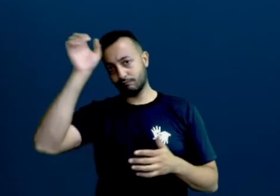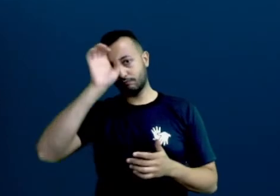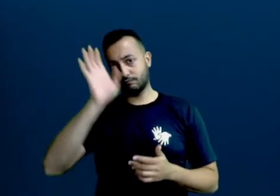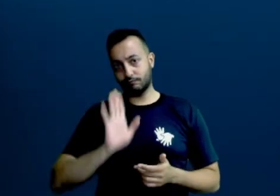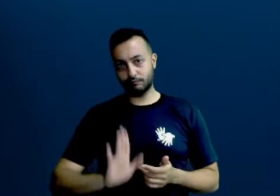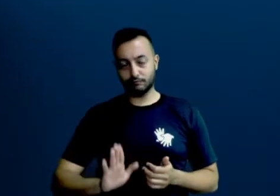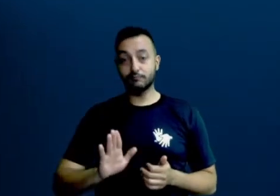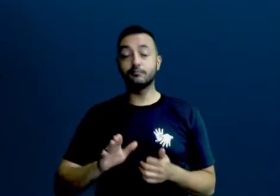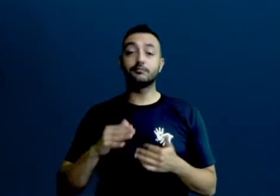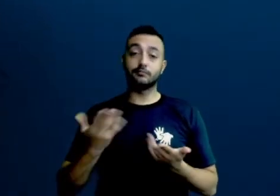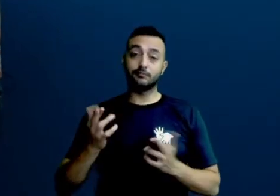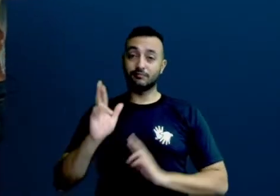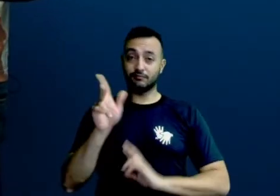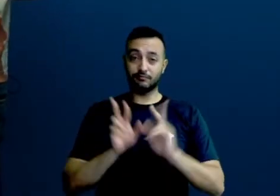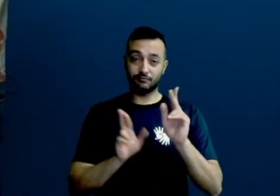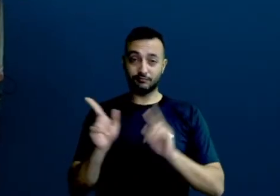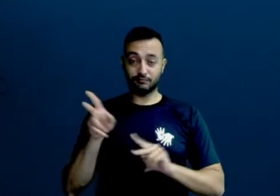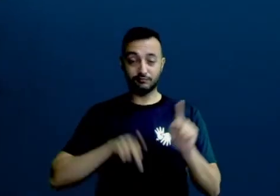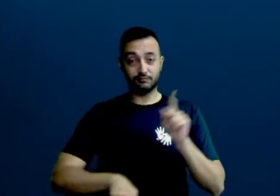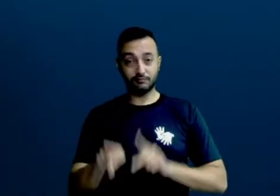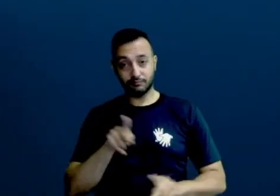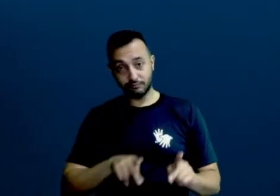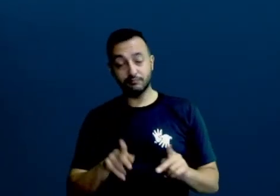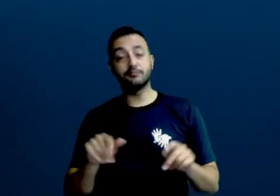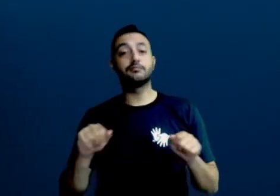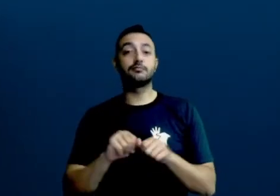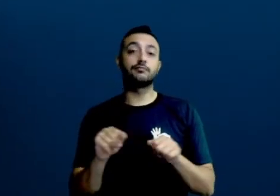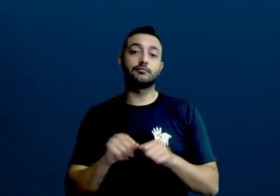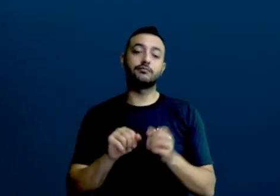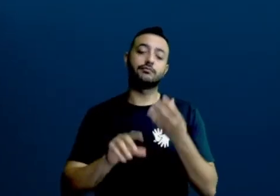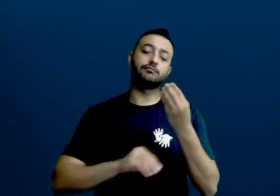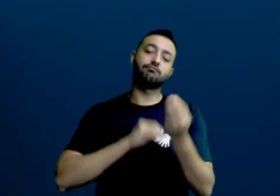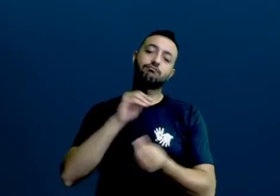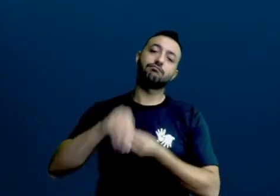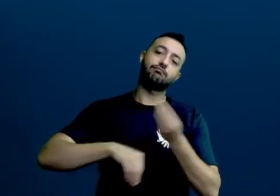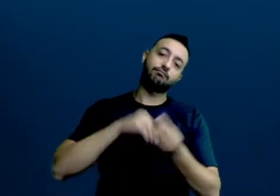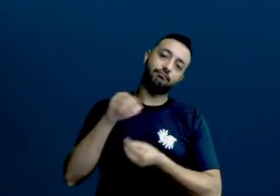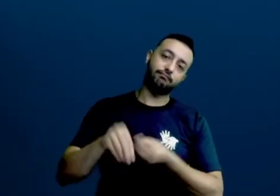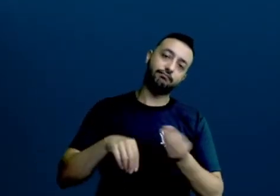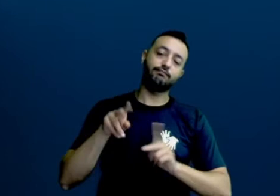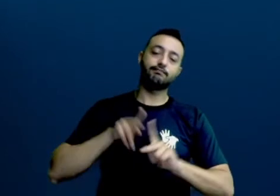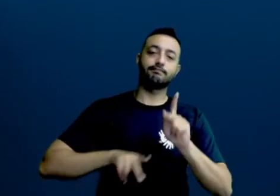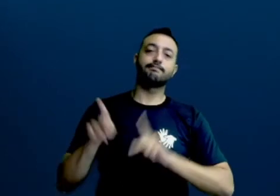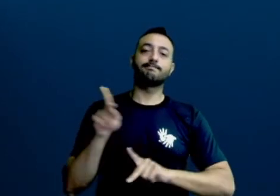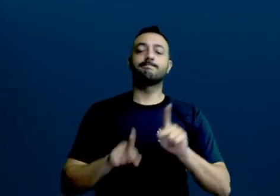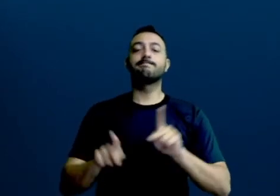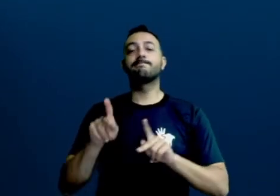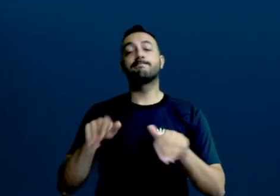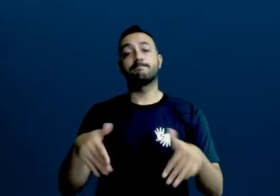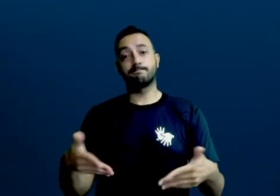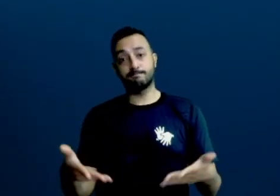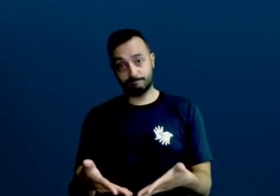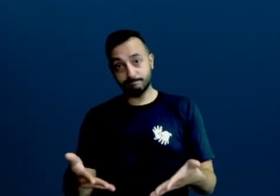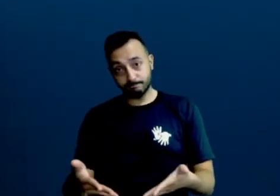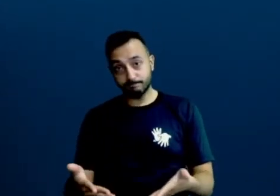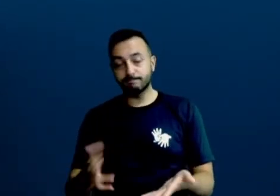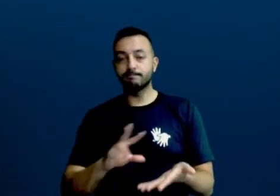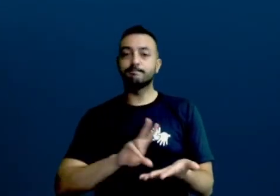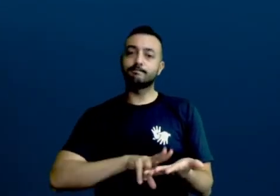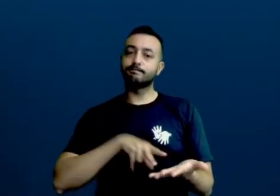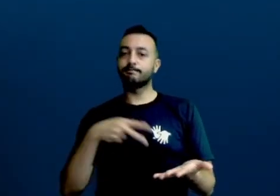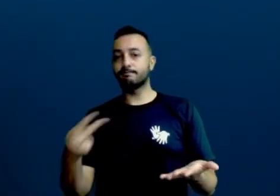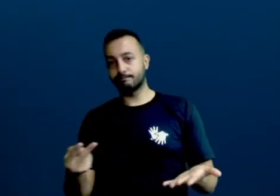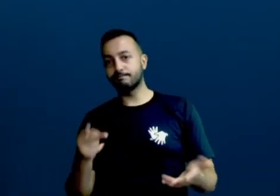brasileiro esses diferentes povos foram produzindo uma miscigenação da nossa população né que hoje é